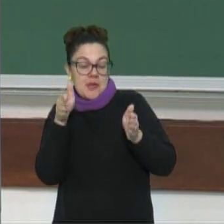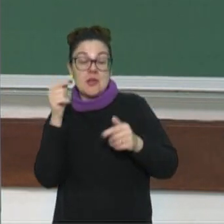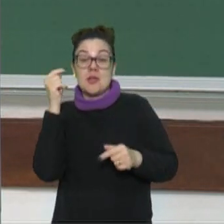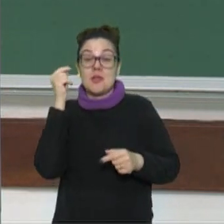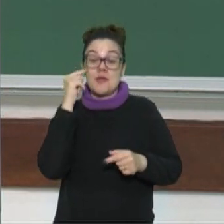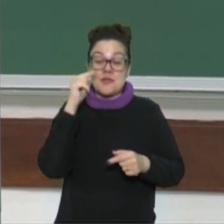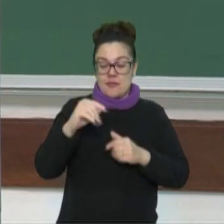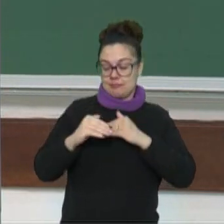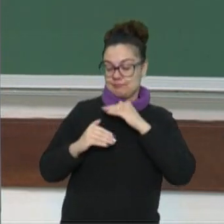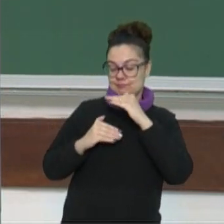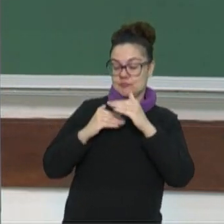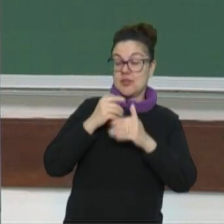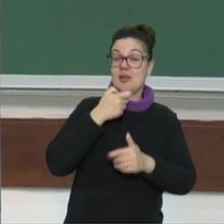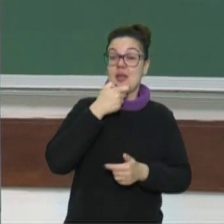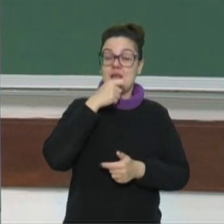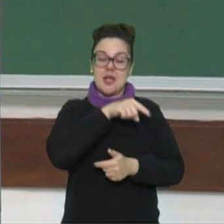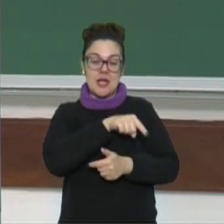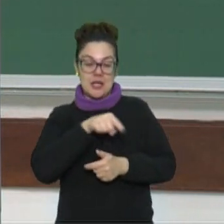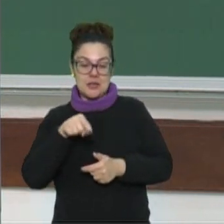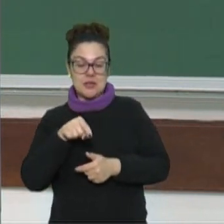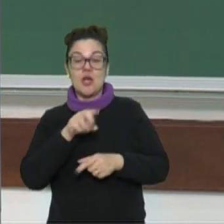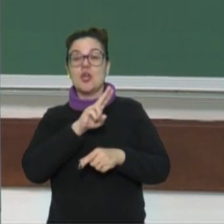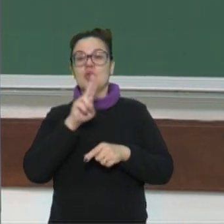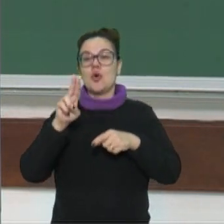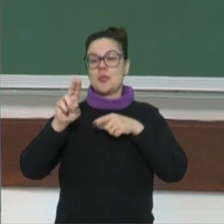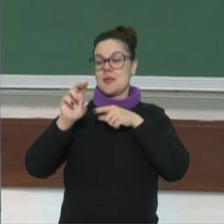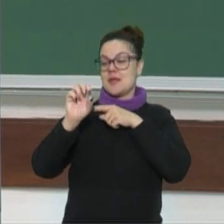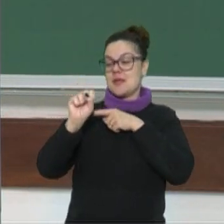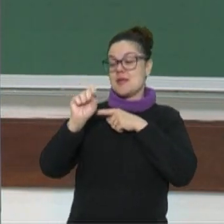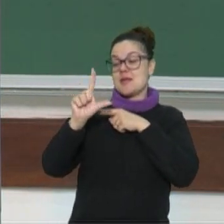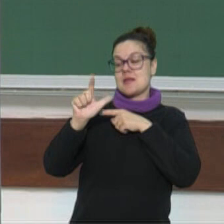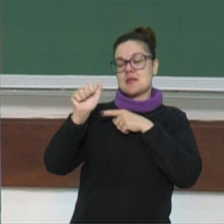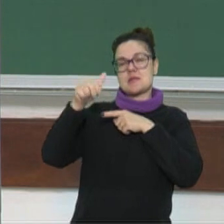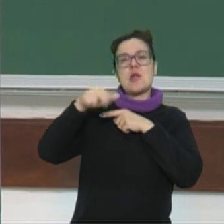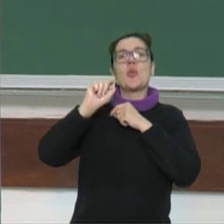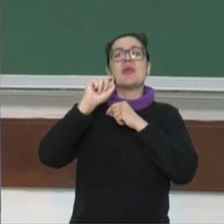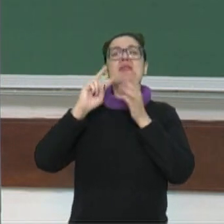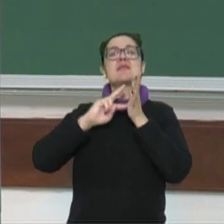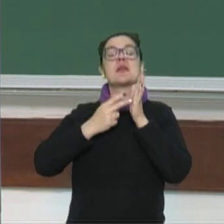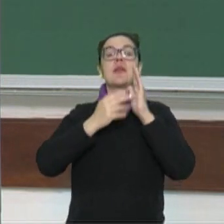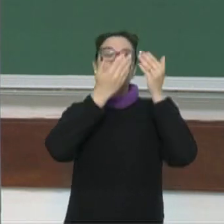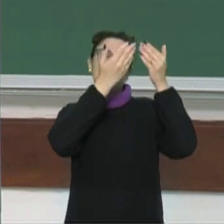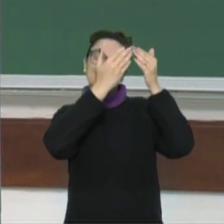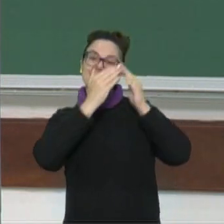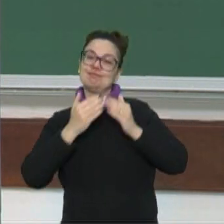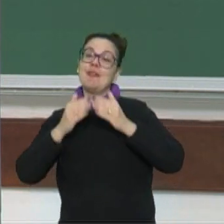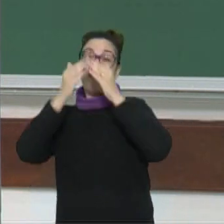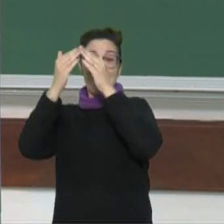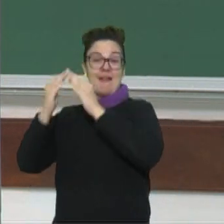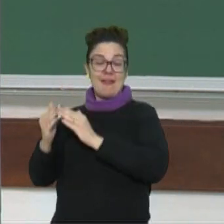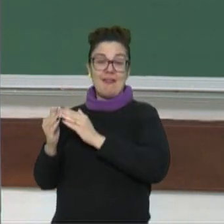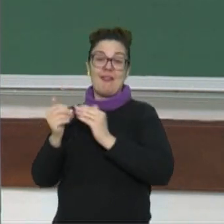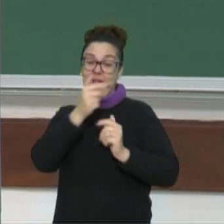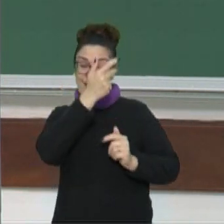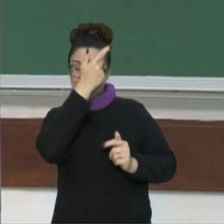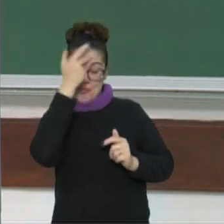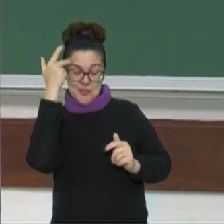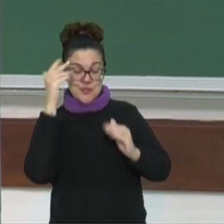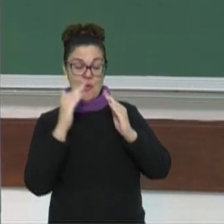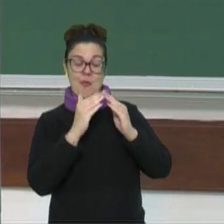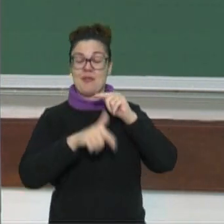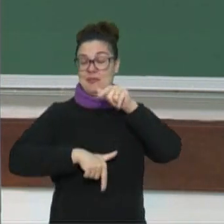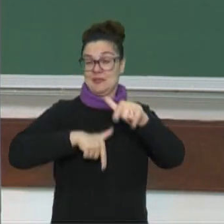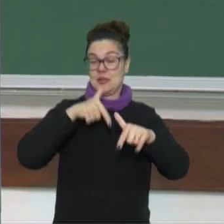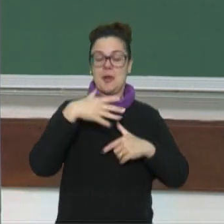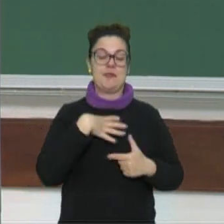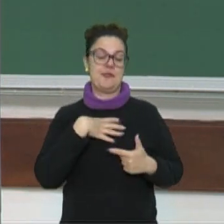vai ter o desenvolvimento na Inglaterra das chamadas slums, favelas, certo? Em que vivia grande quantidade de trabalhadores,